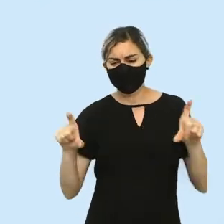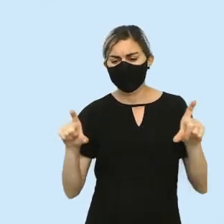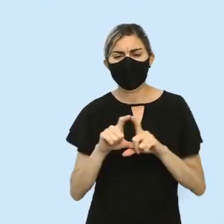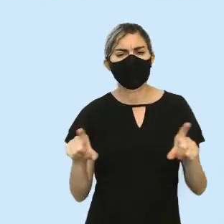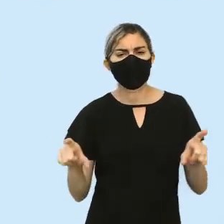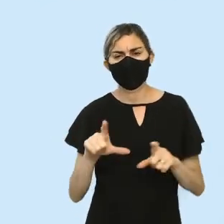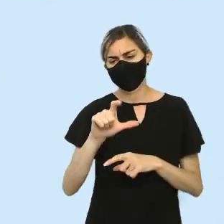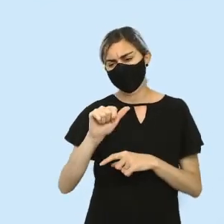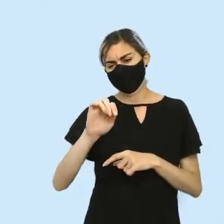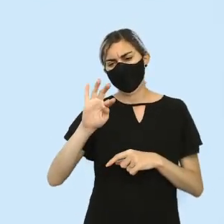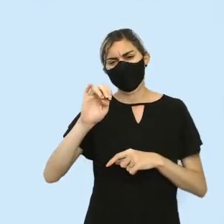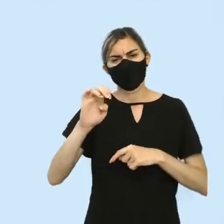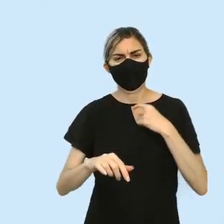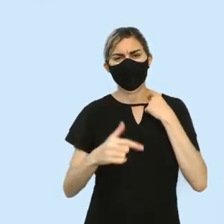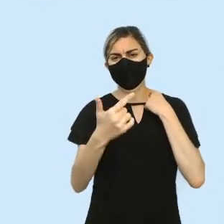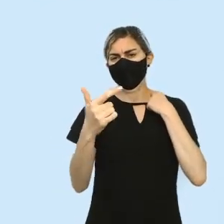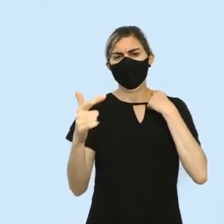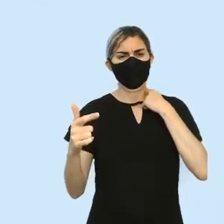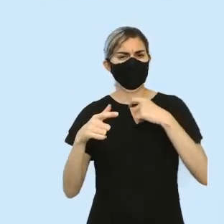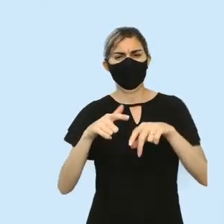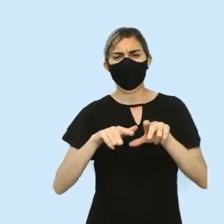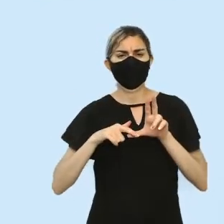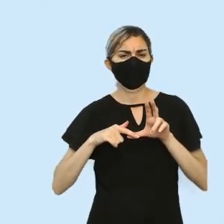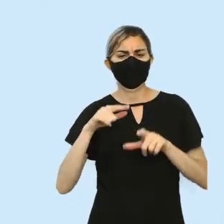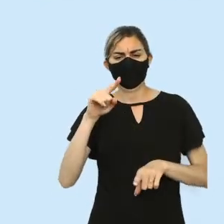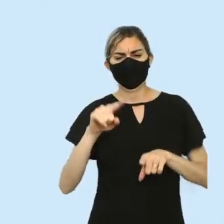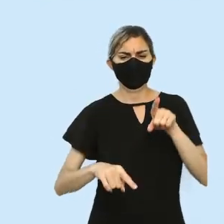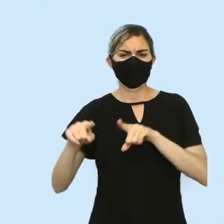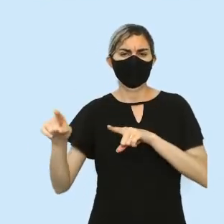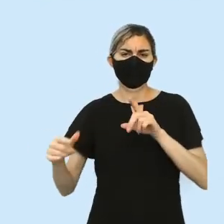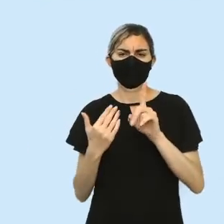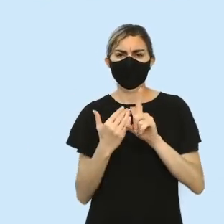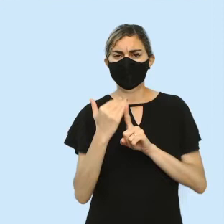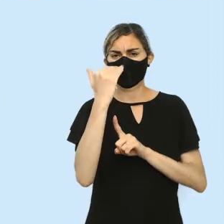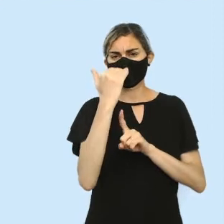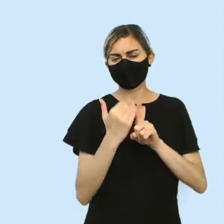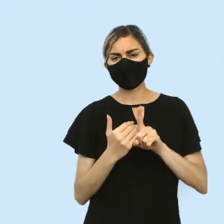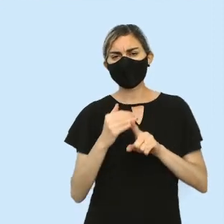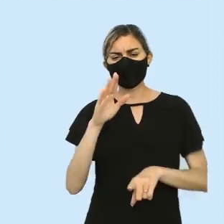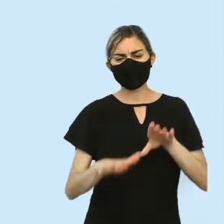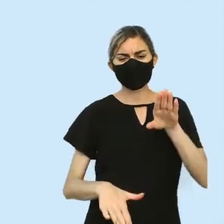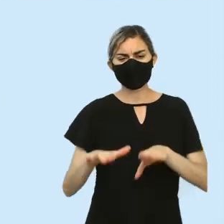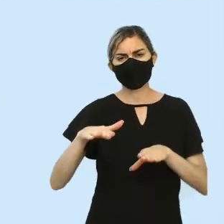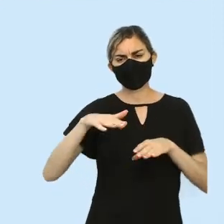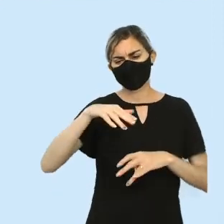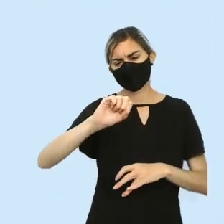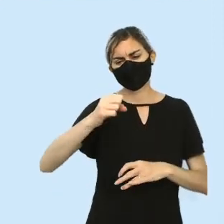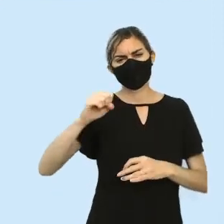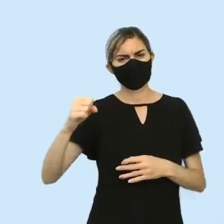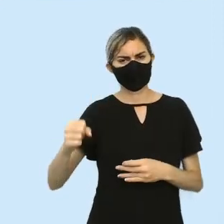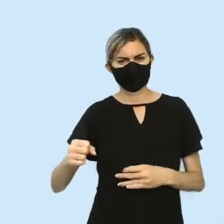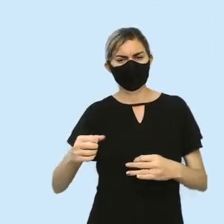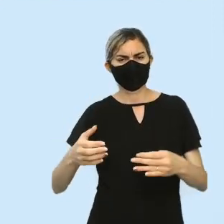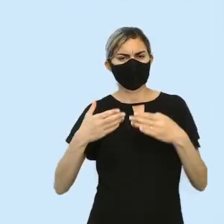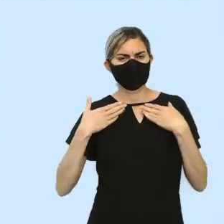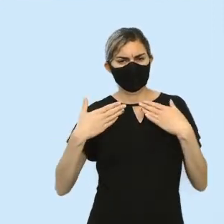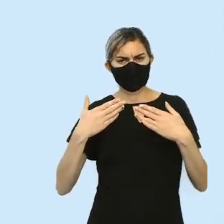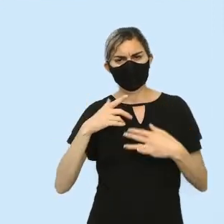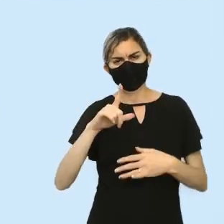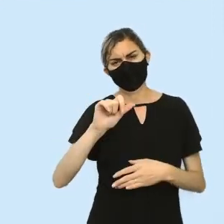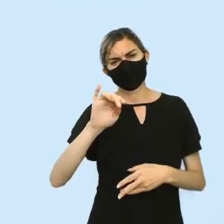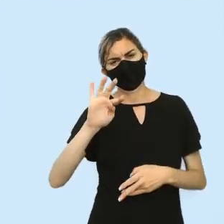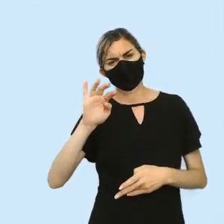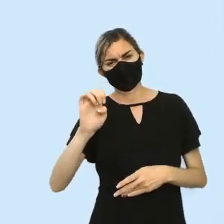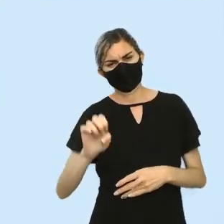calor latente não depende da variação da temperatura. Depende da massa e do calor latente